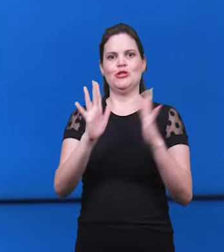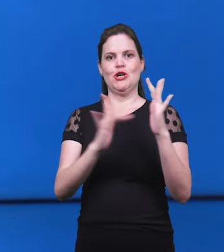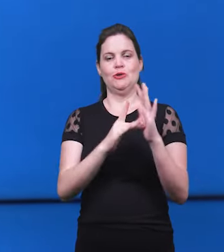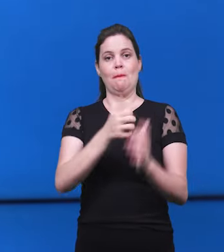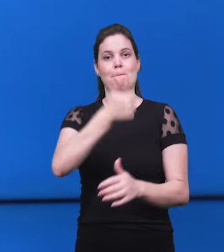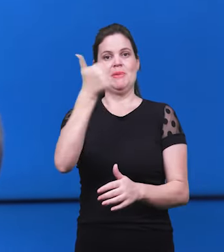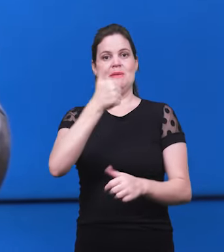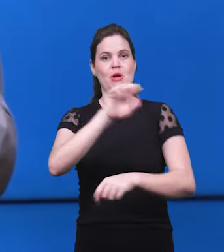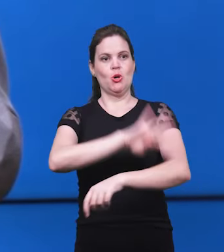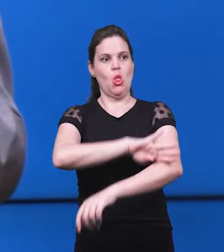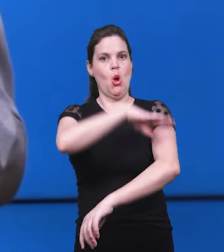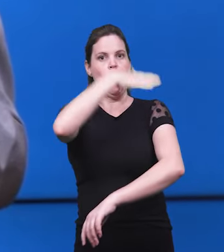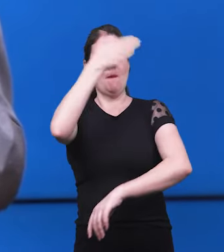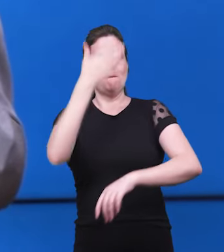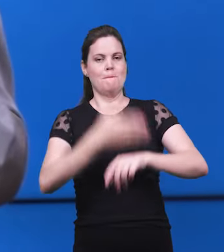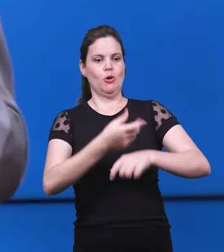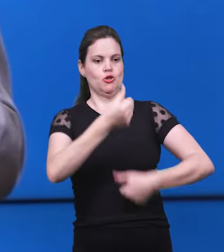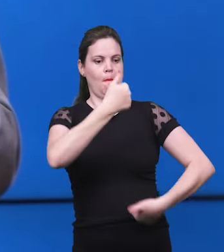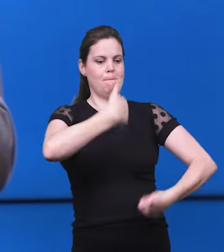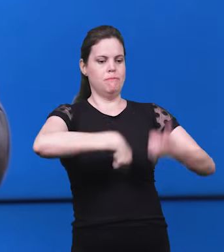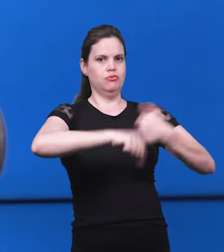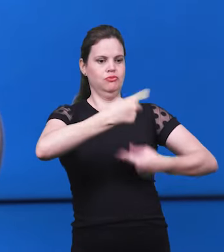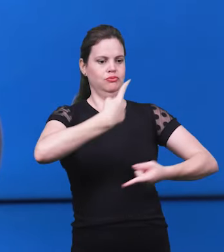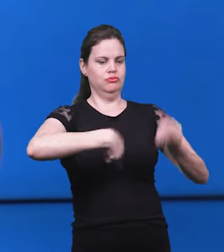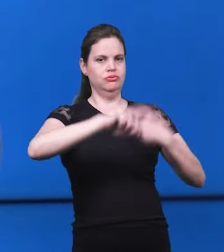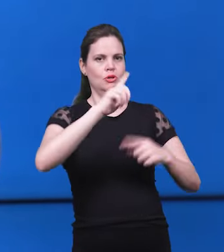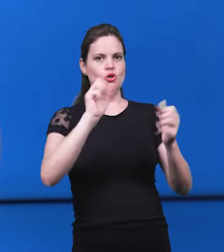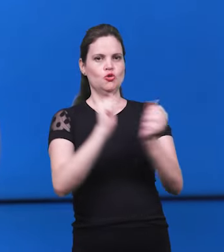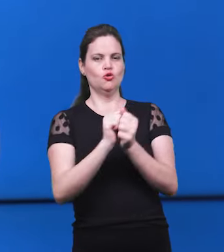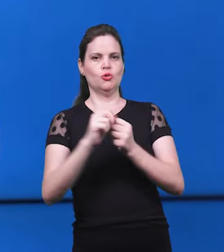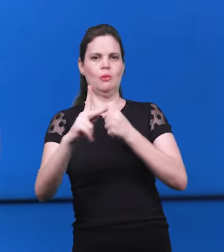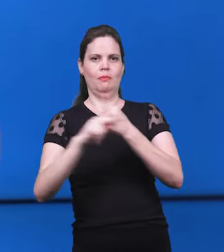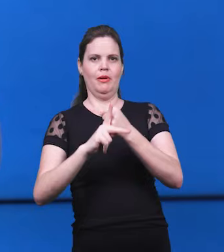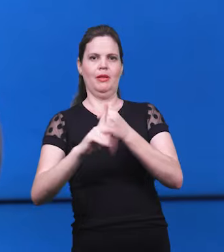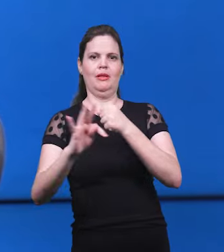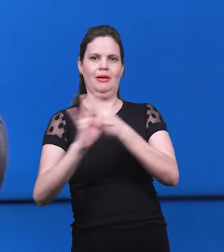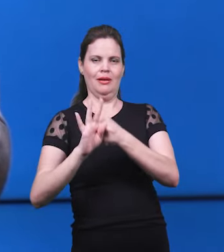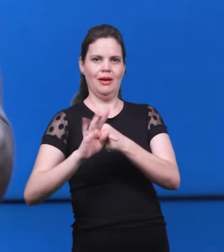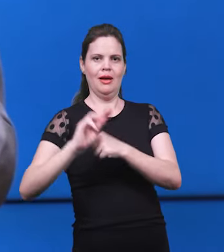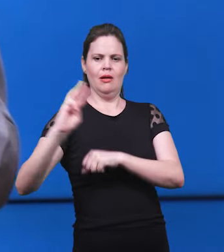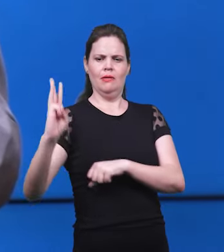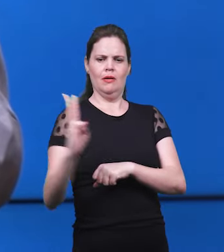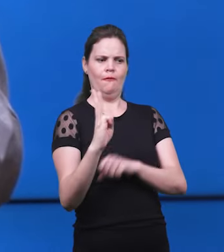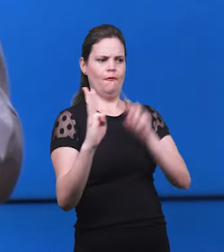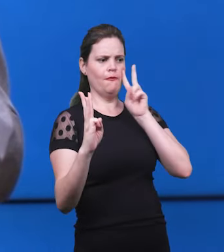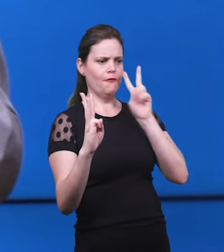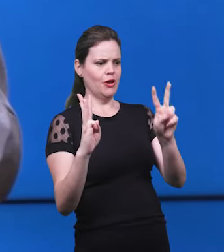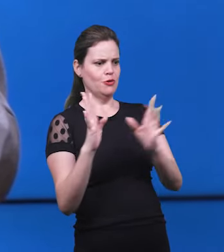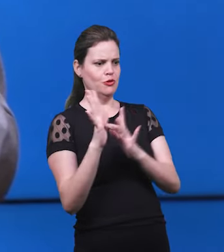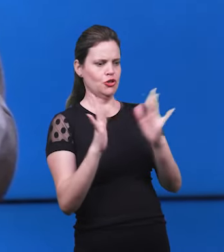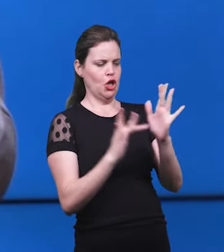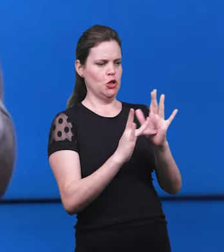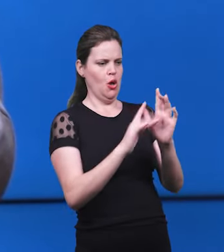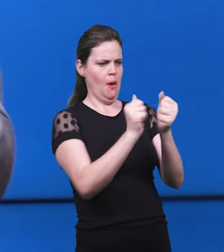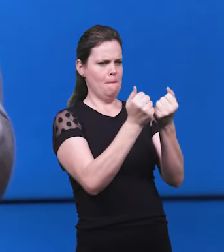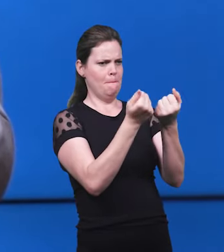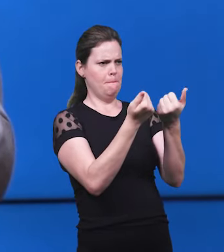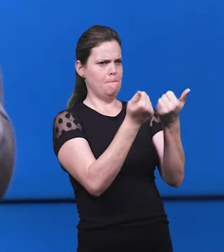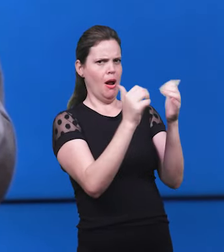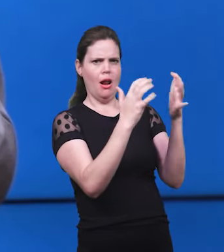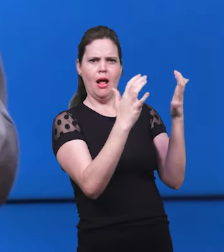transfiguração e o que ele viu ali, juntamente com Pedro e Tiago, ele pôde ver ali aquilo que,